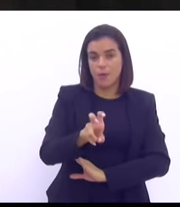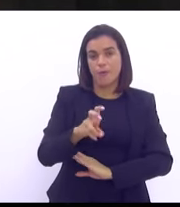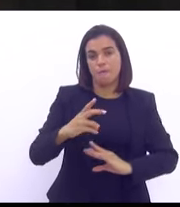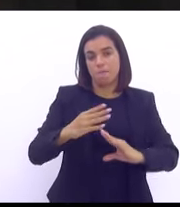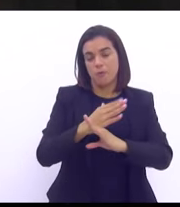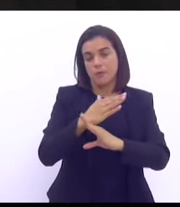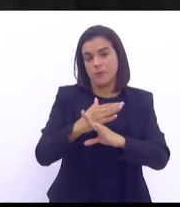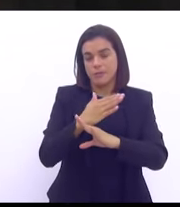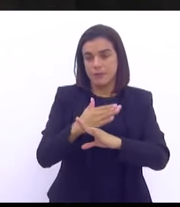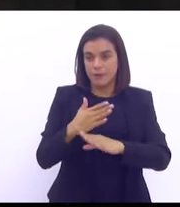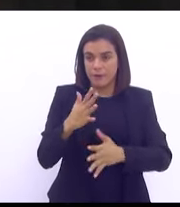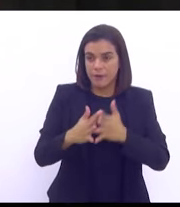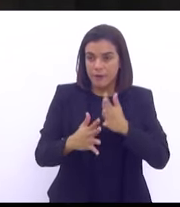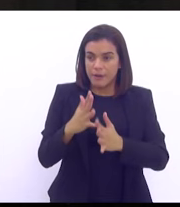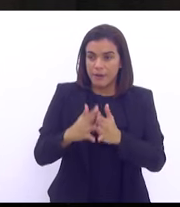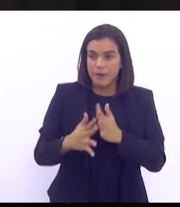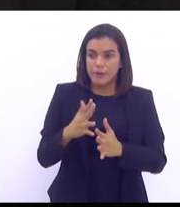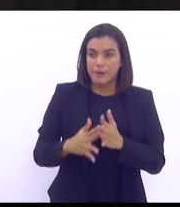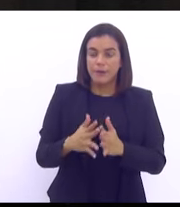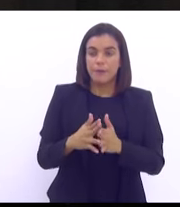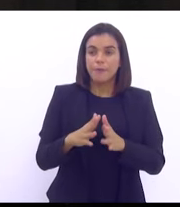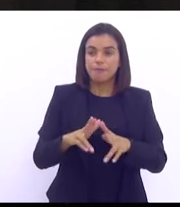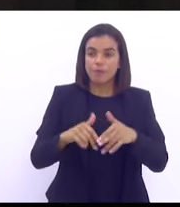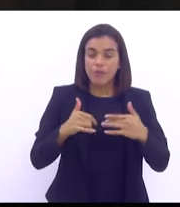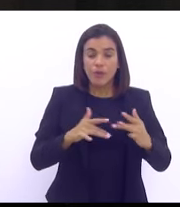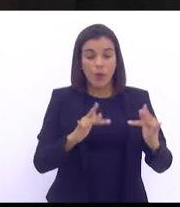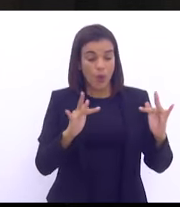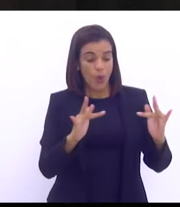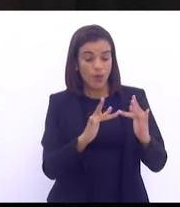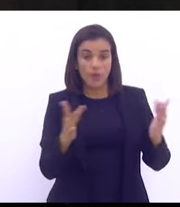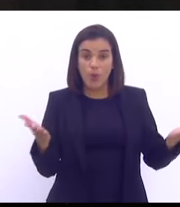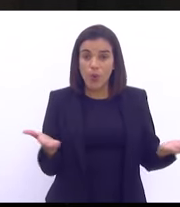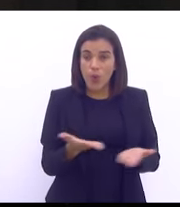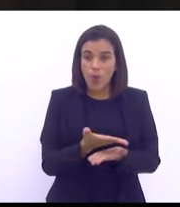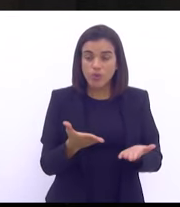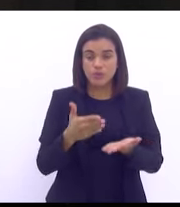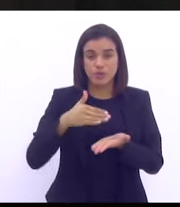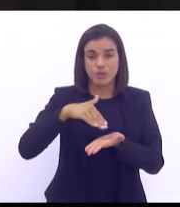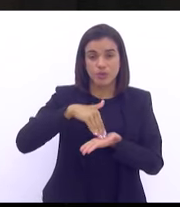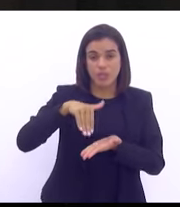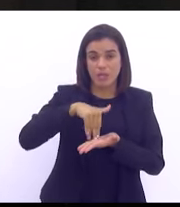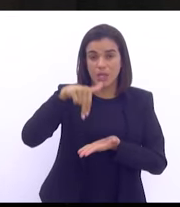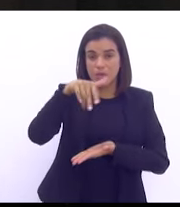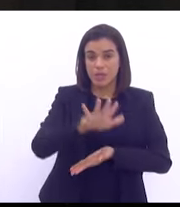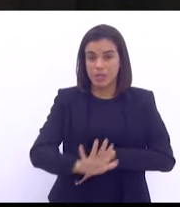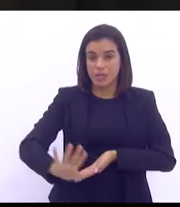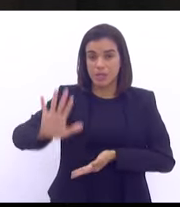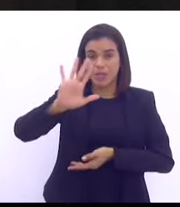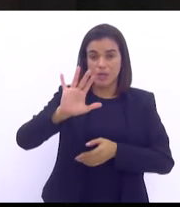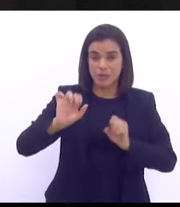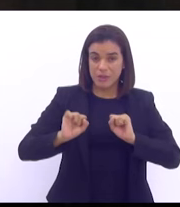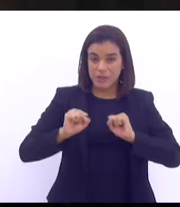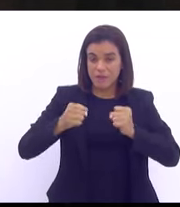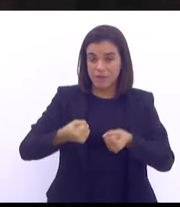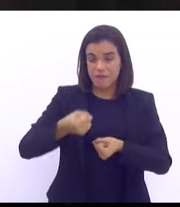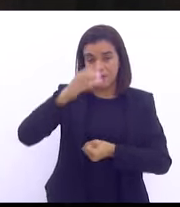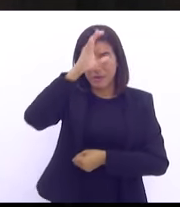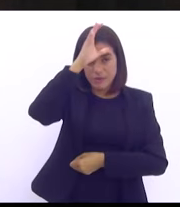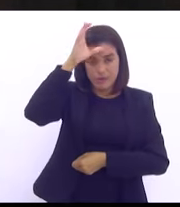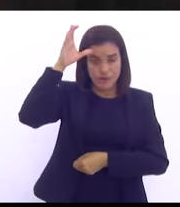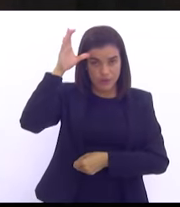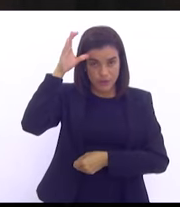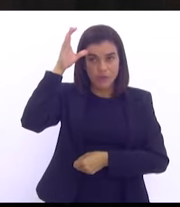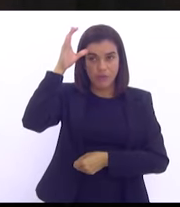afetados. E é por isso que eu entrei em contato hoje com o secretário nacional de Defesa do Consumidor, o